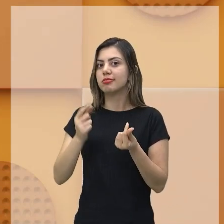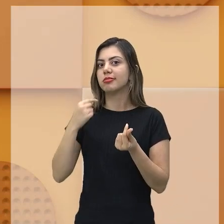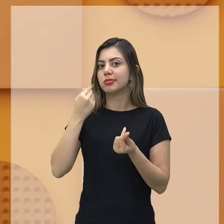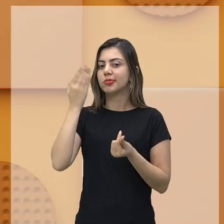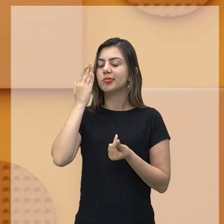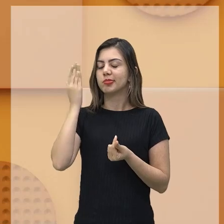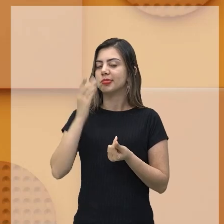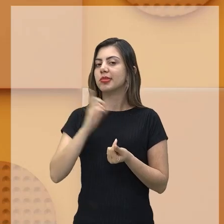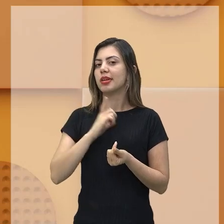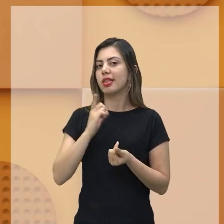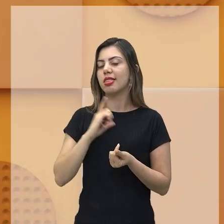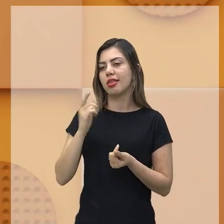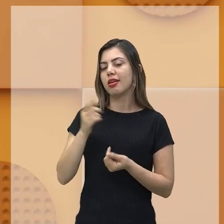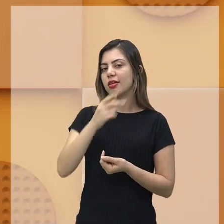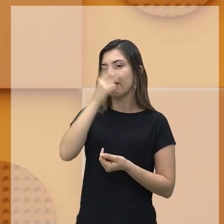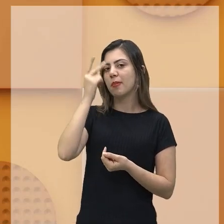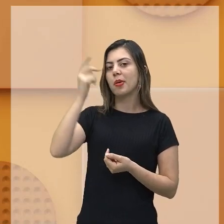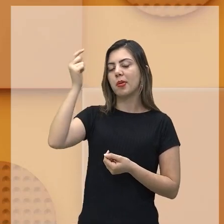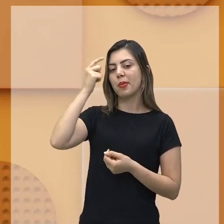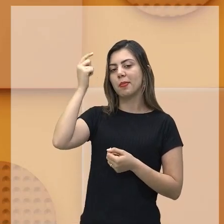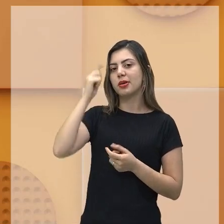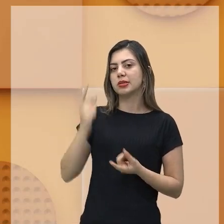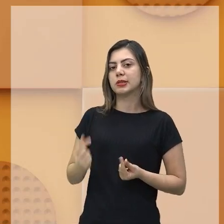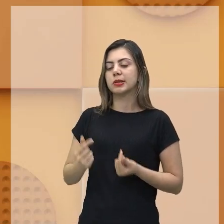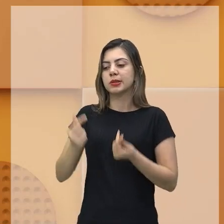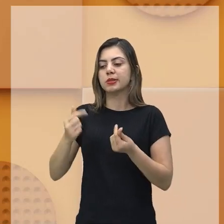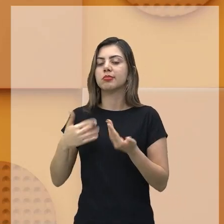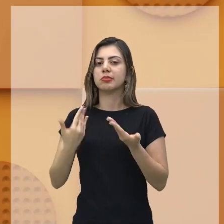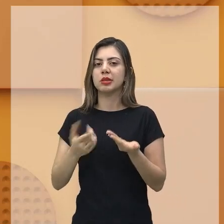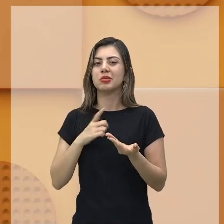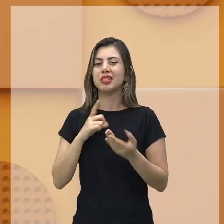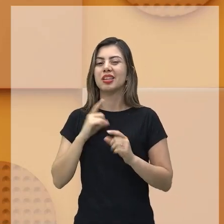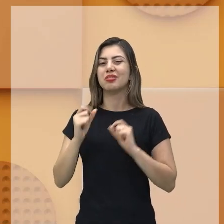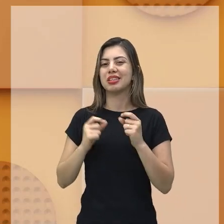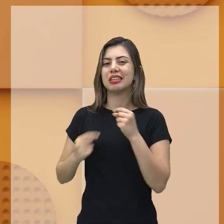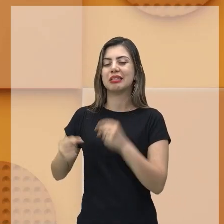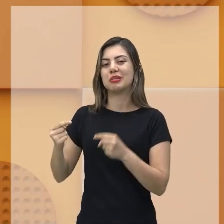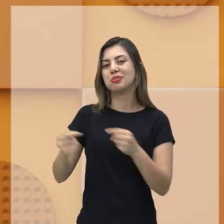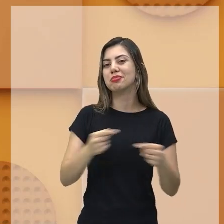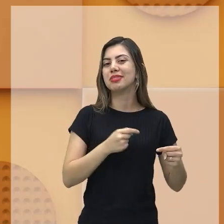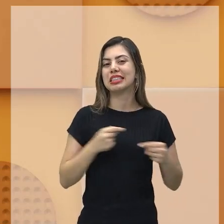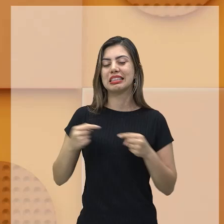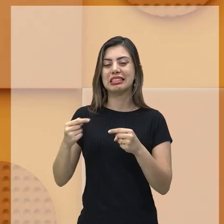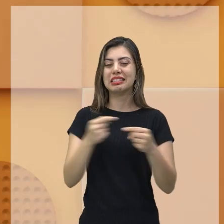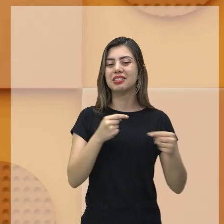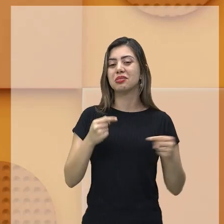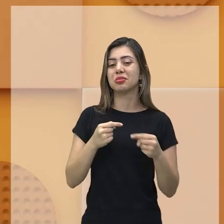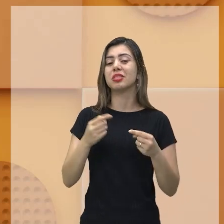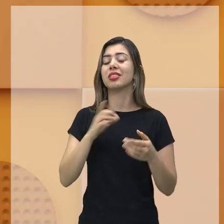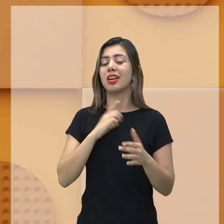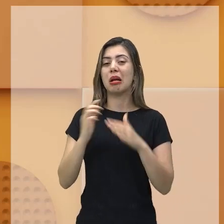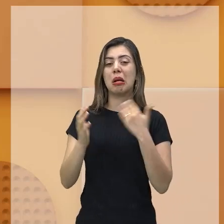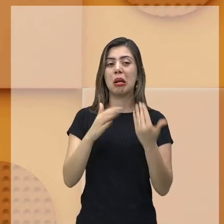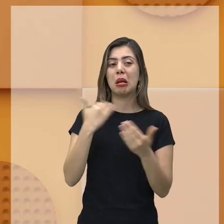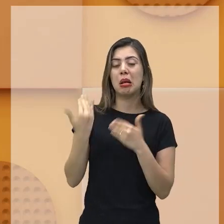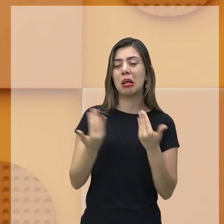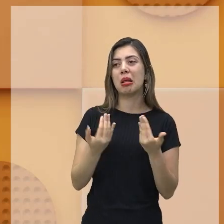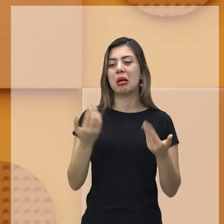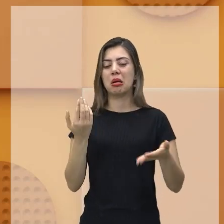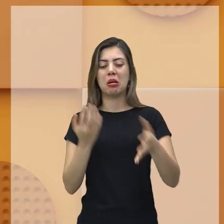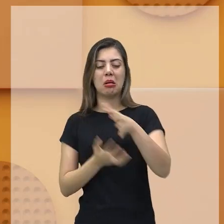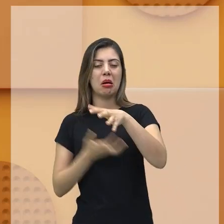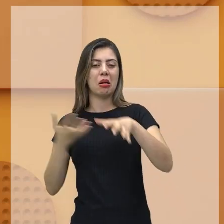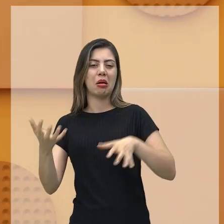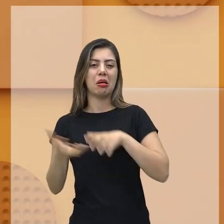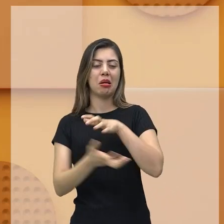riqueza, desse minério, por assim dizer. Então começa ali uma luta que muitas das vezes gera mortes, gera conflitos